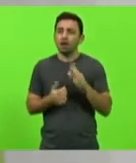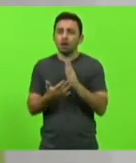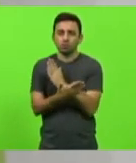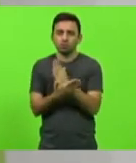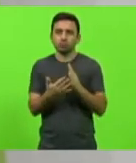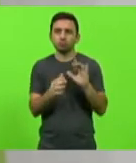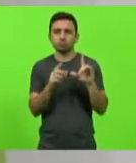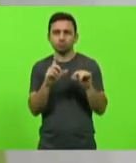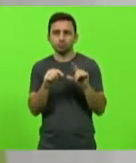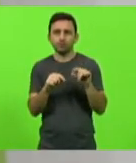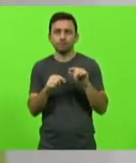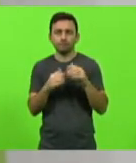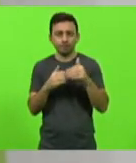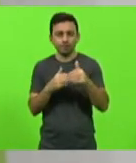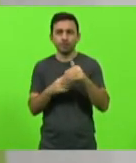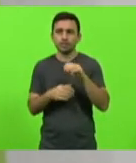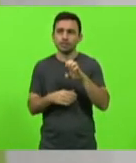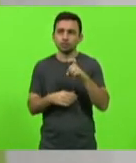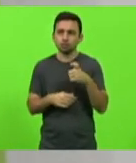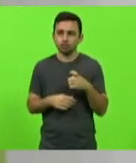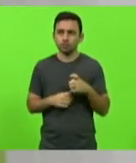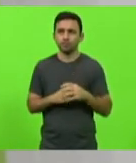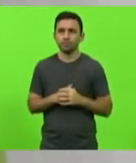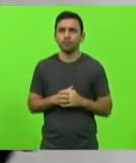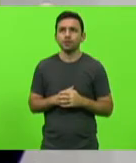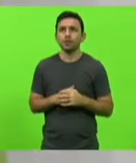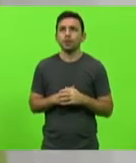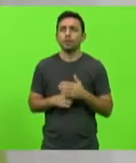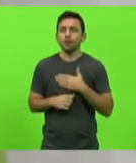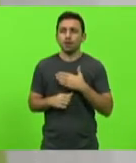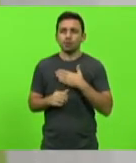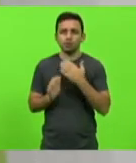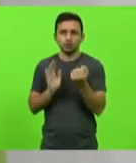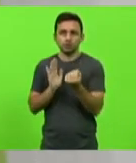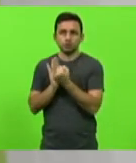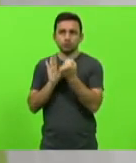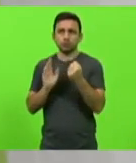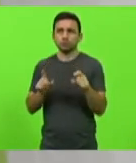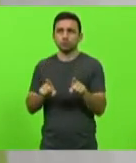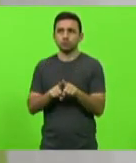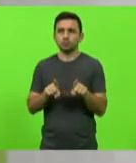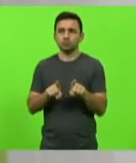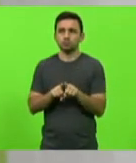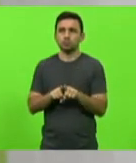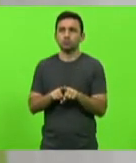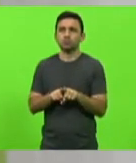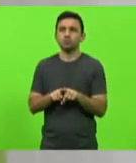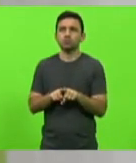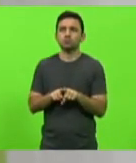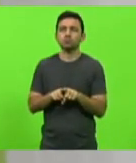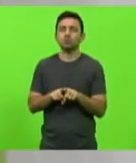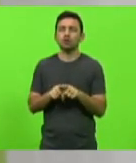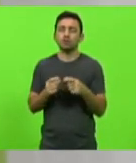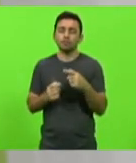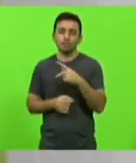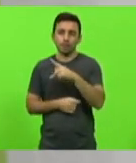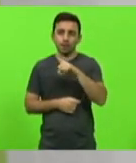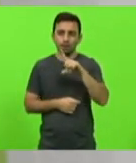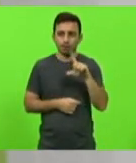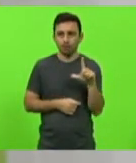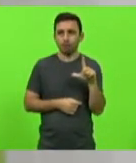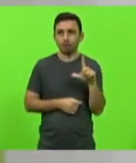o Executivo. E o meu registro em nome do PL hoje, em nome